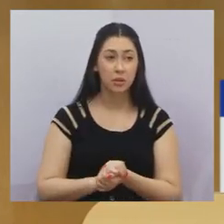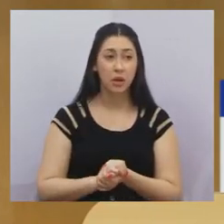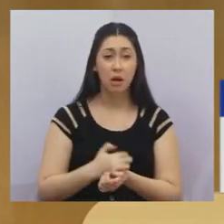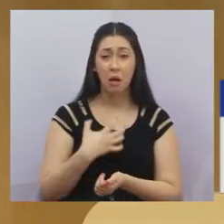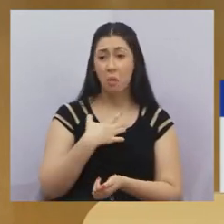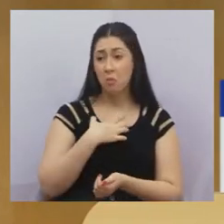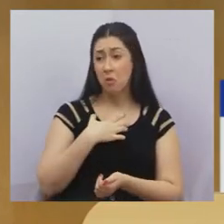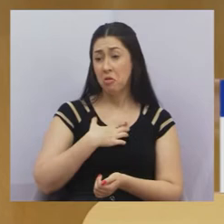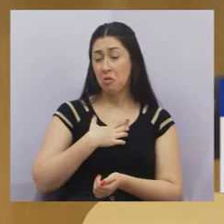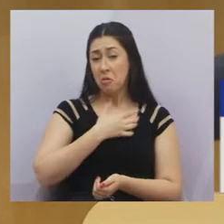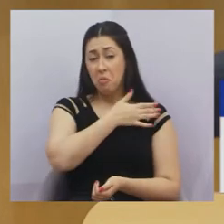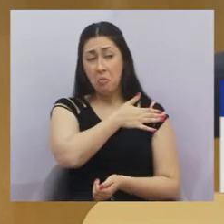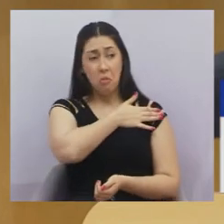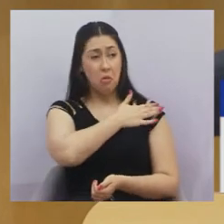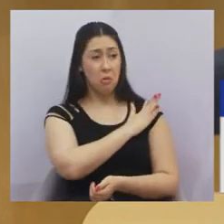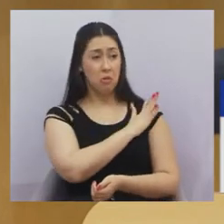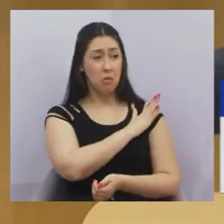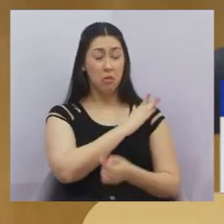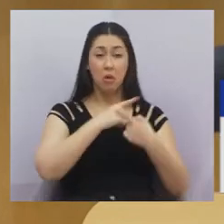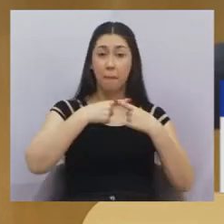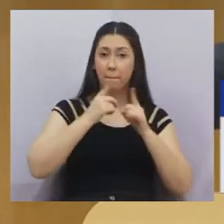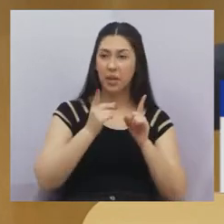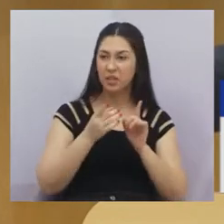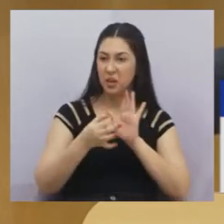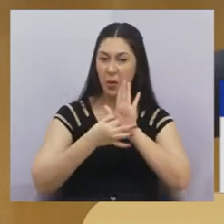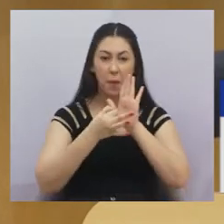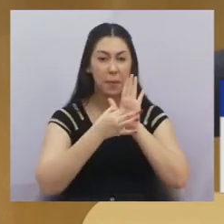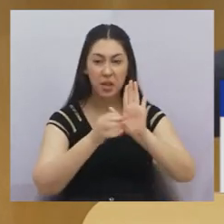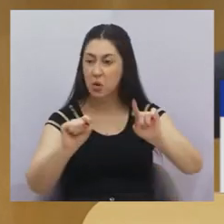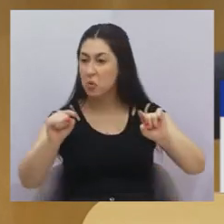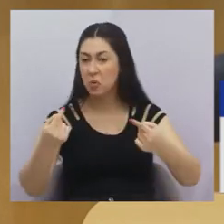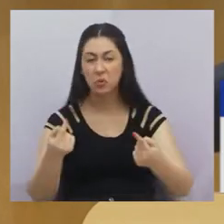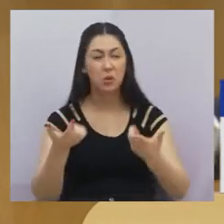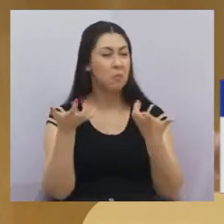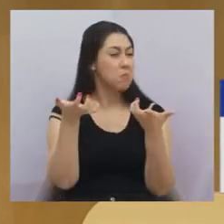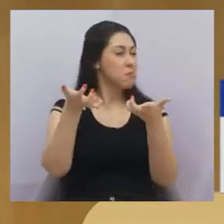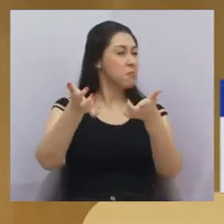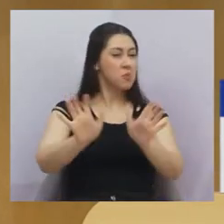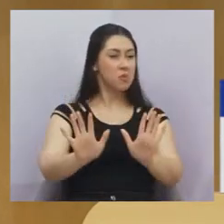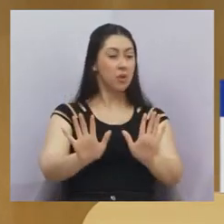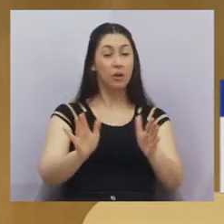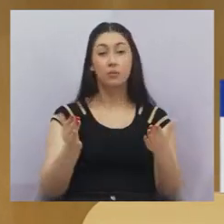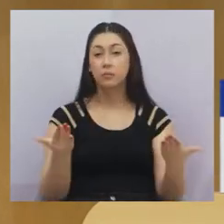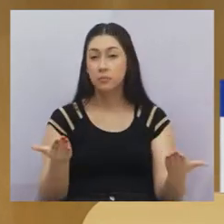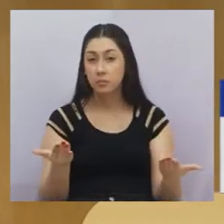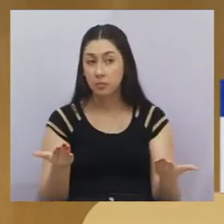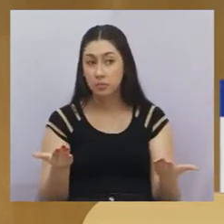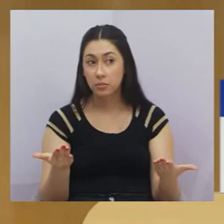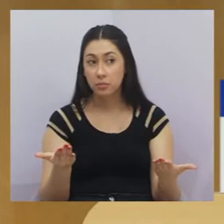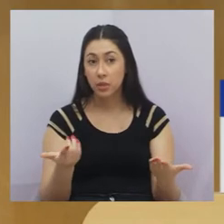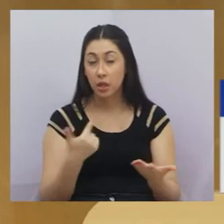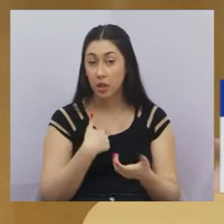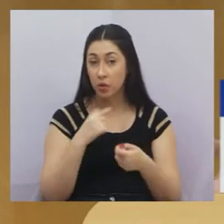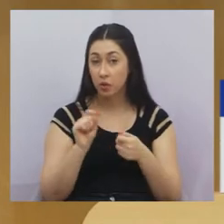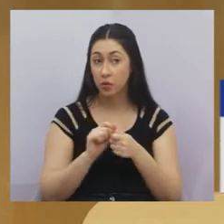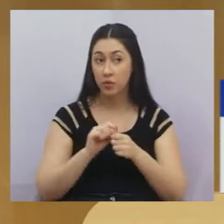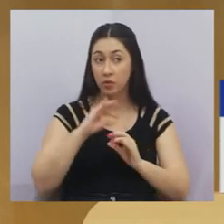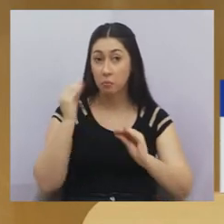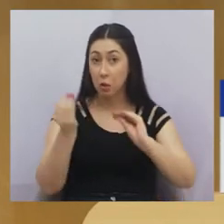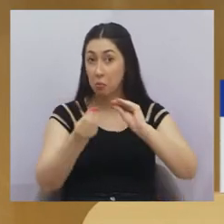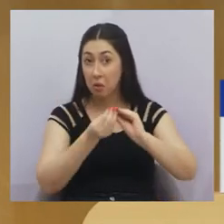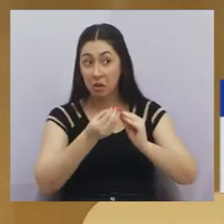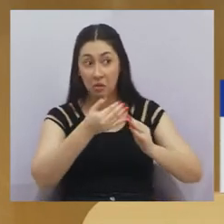discriminado, mas não aceita as opiniões que são contrárias à sua. Eu acho que aqui é salutar, eu fiz uma emenda que foi